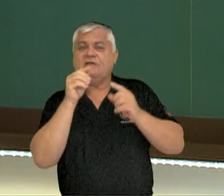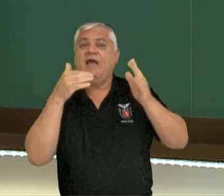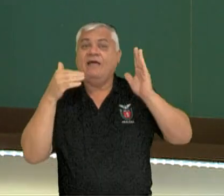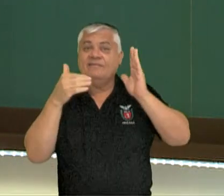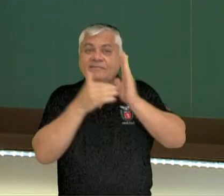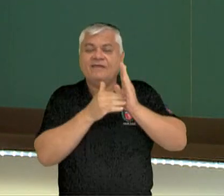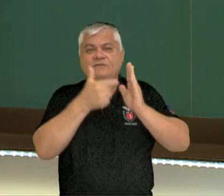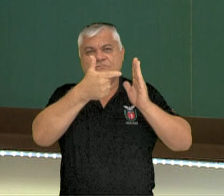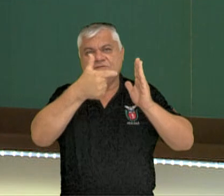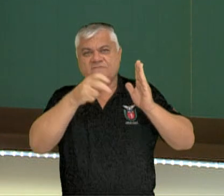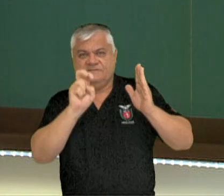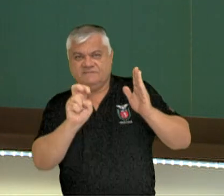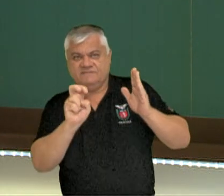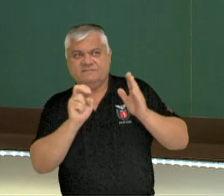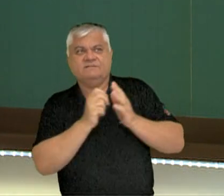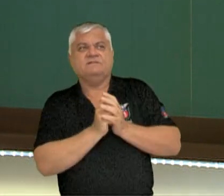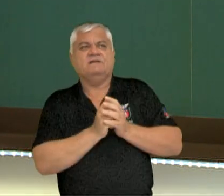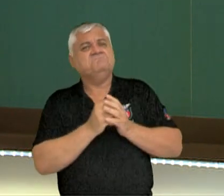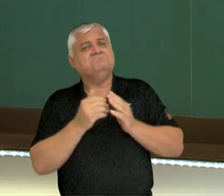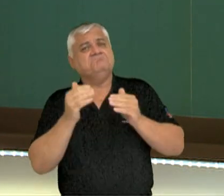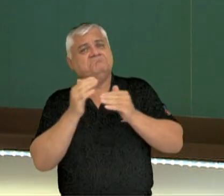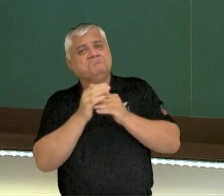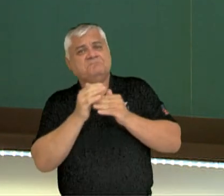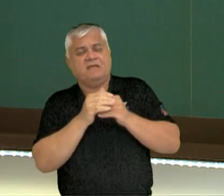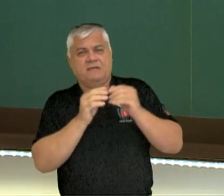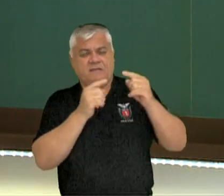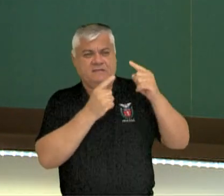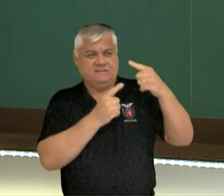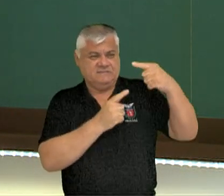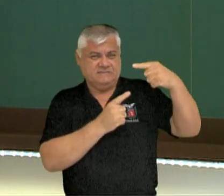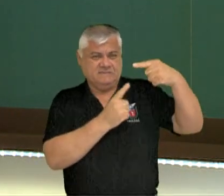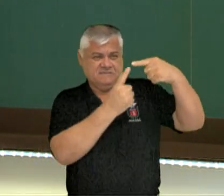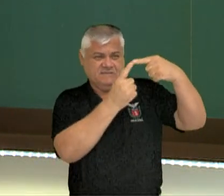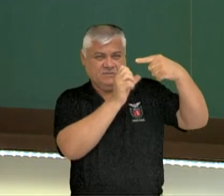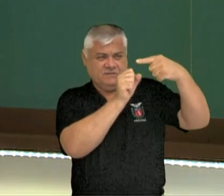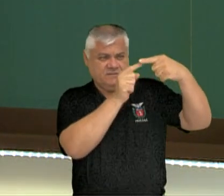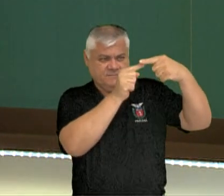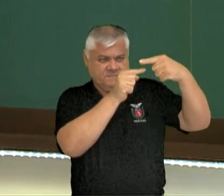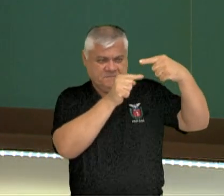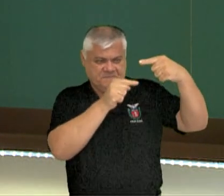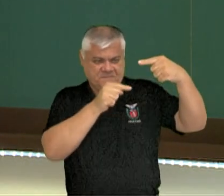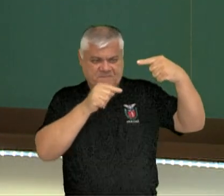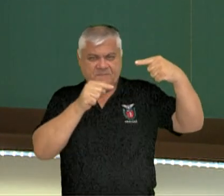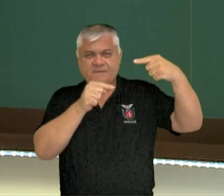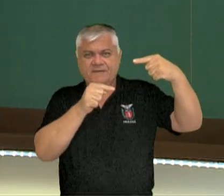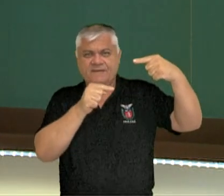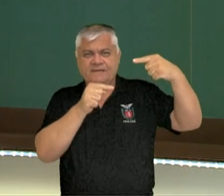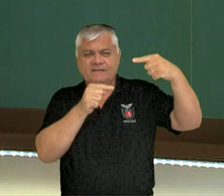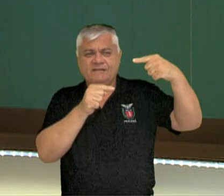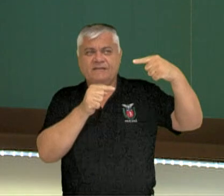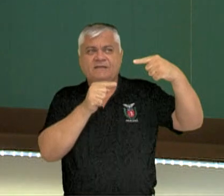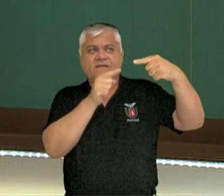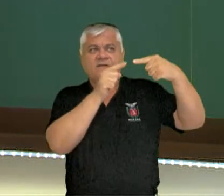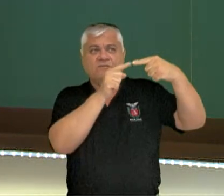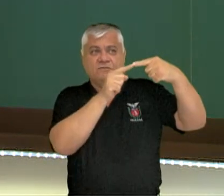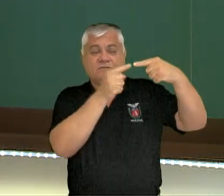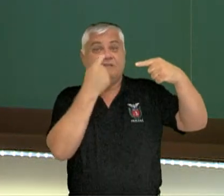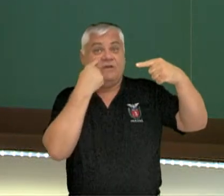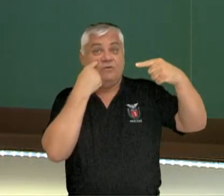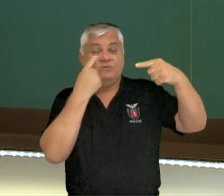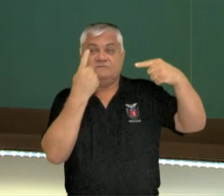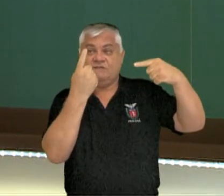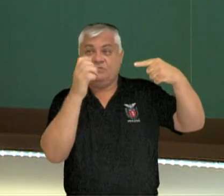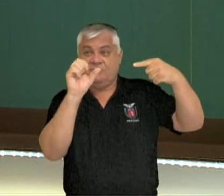até 270. Quando eu tenho que comparar com o ângulo de 180, eu vou fazer o alfa